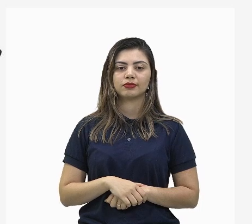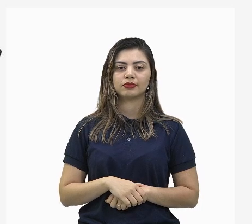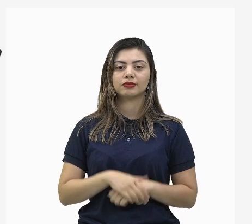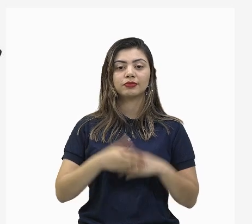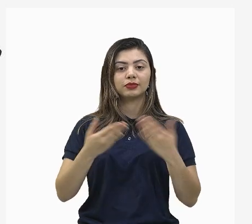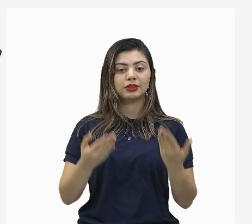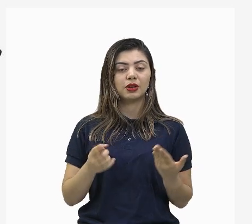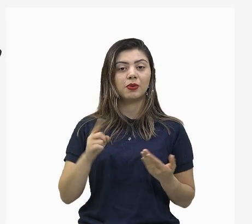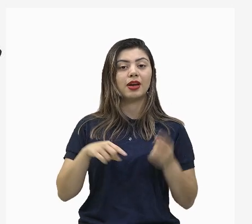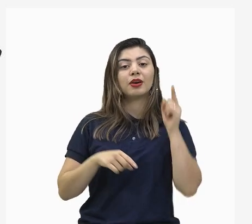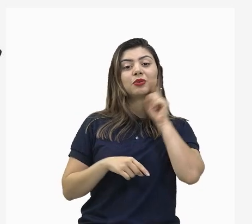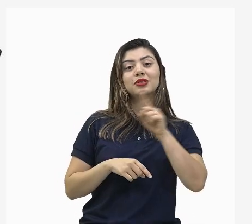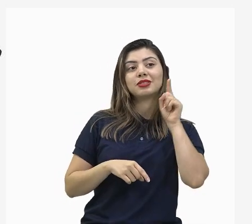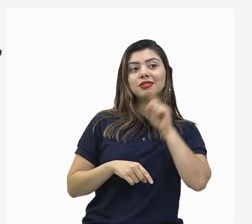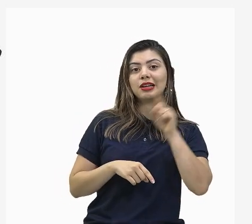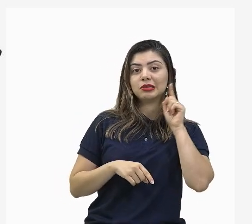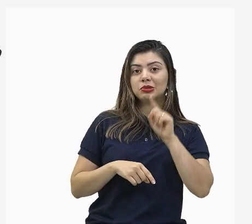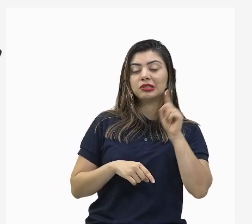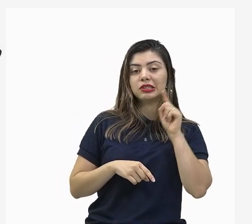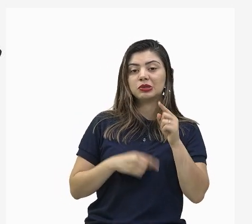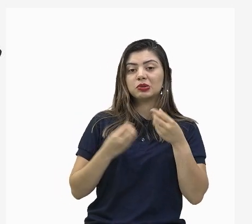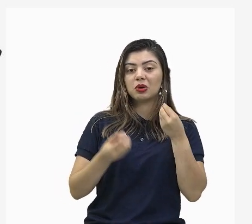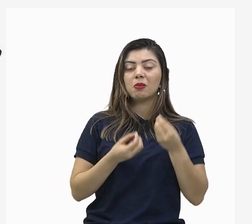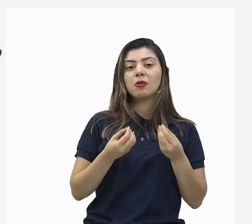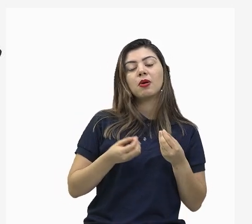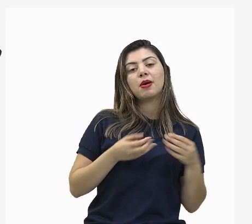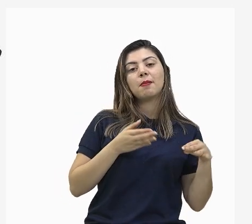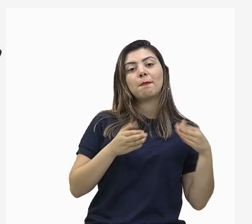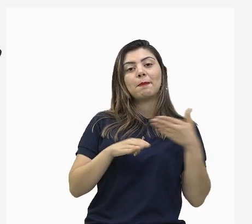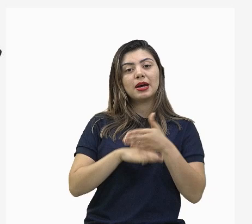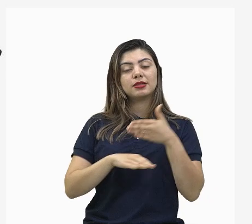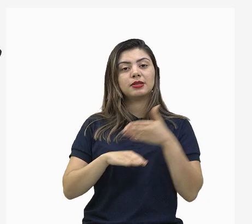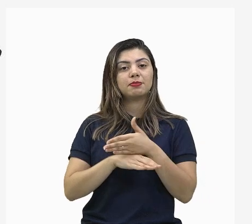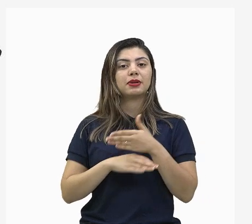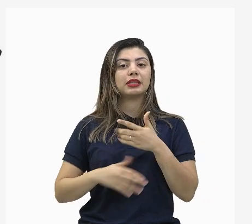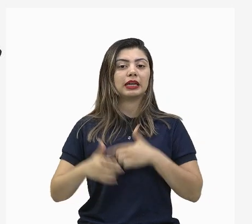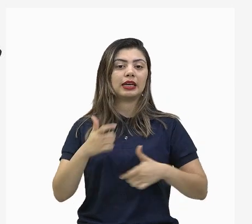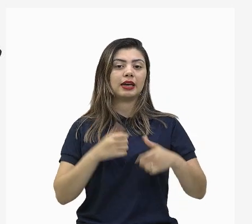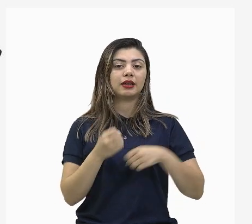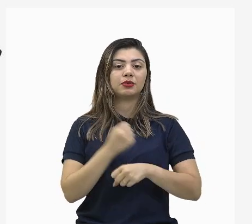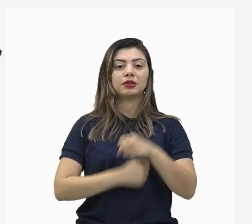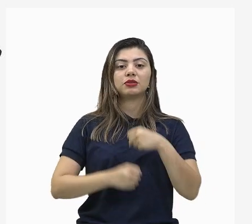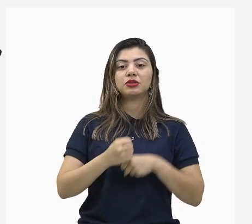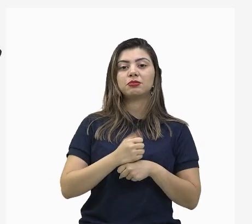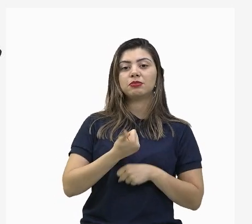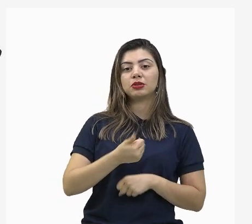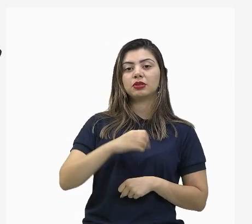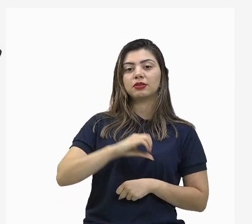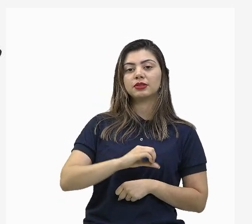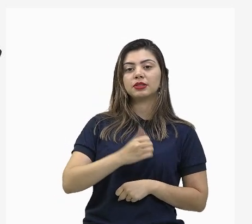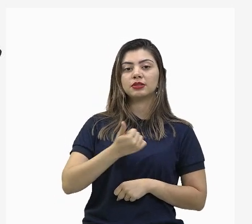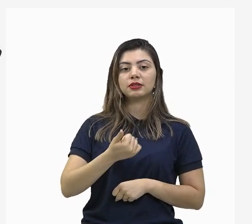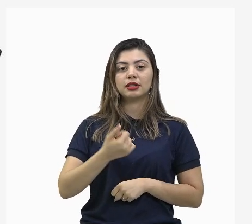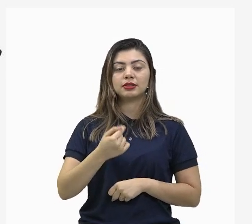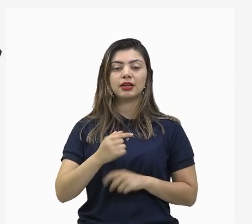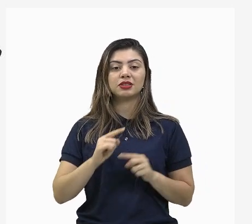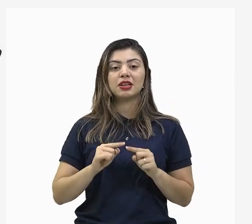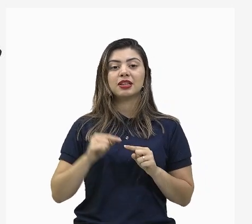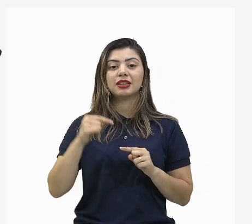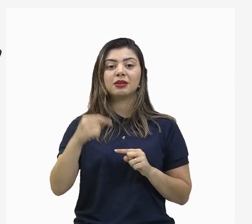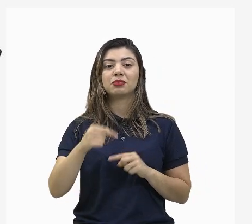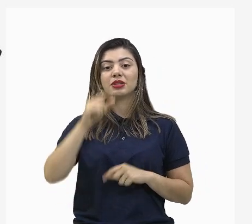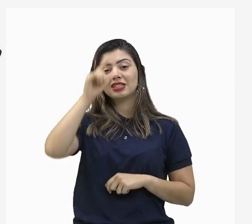então, dos Estados Unidos da América, né, que entram na guerra, tá? Em 1917, após ataques alemães